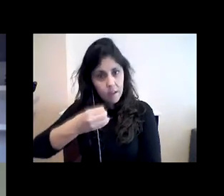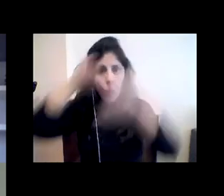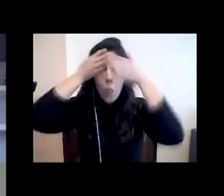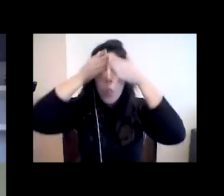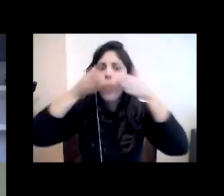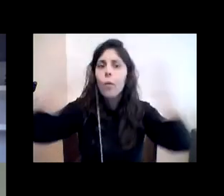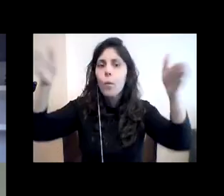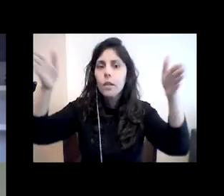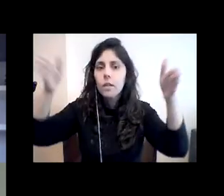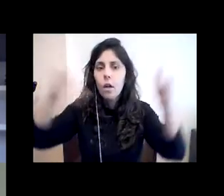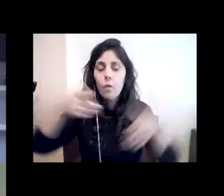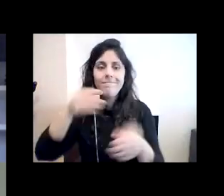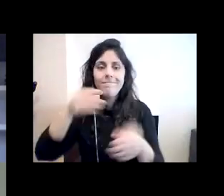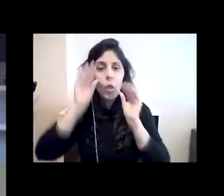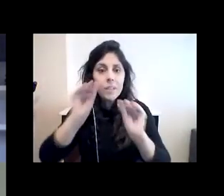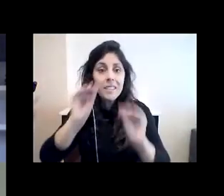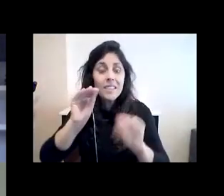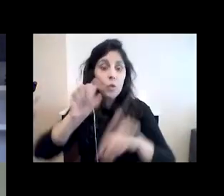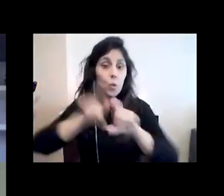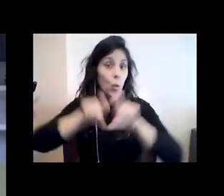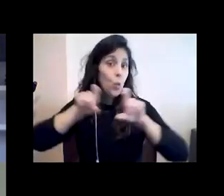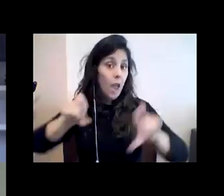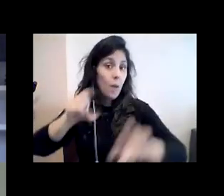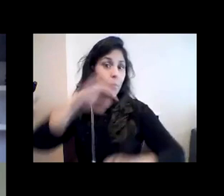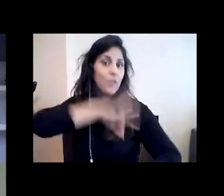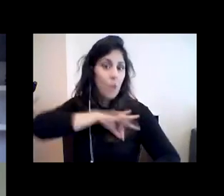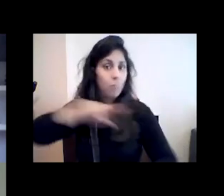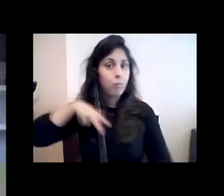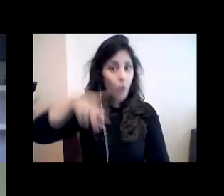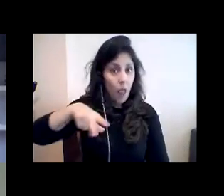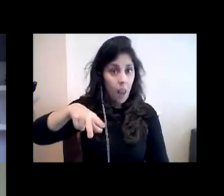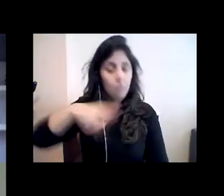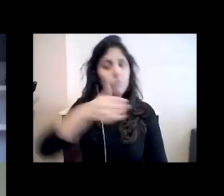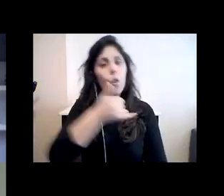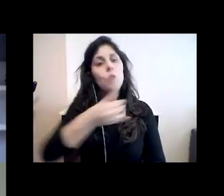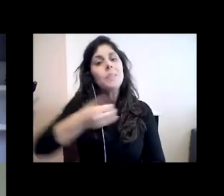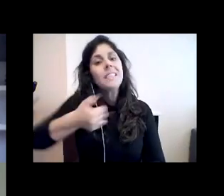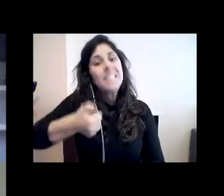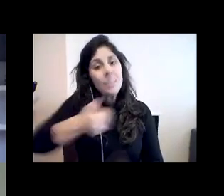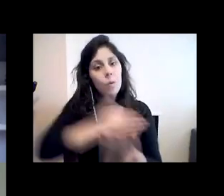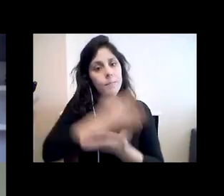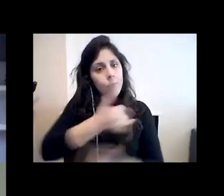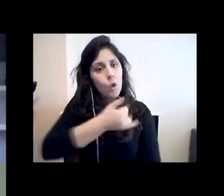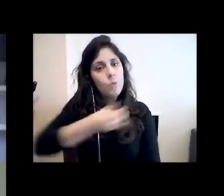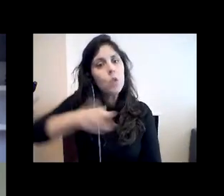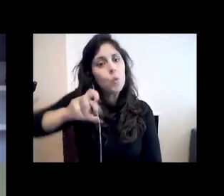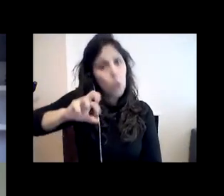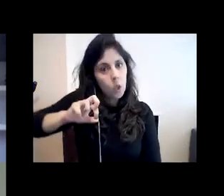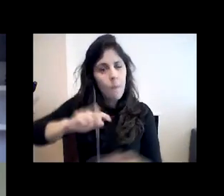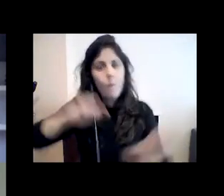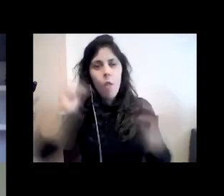Educação Profissional e Ensino Secundário em Portugal, 2005 e 2018, Mudanças Recentes e Sentidos